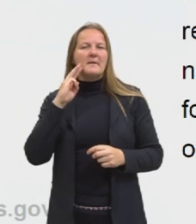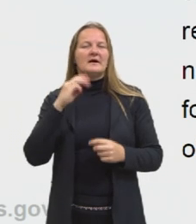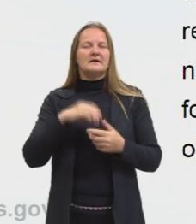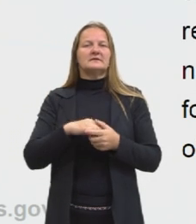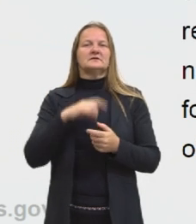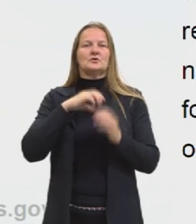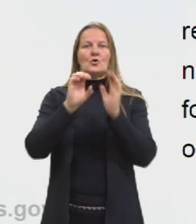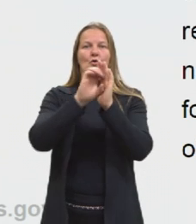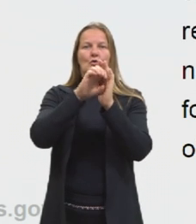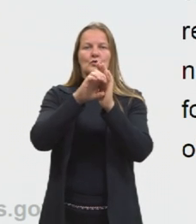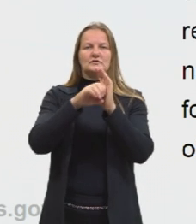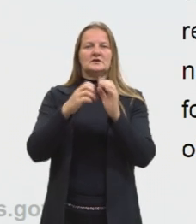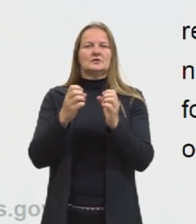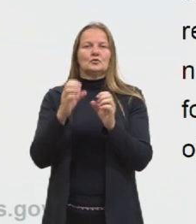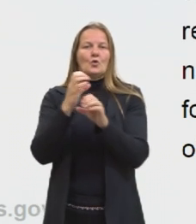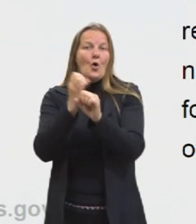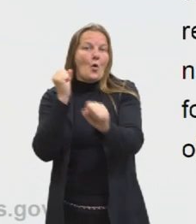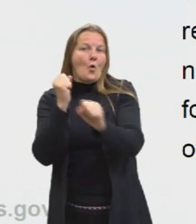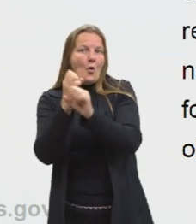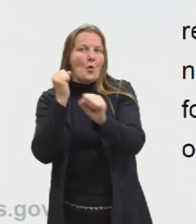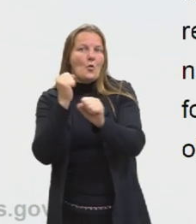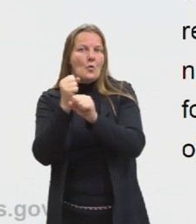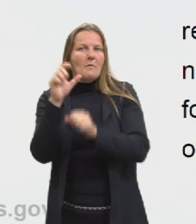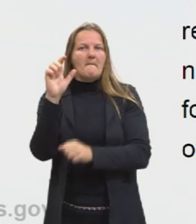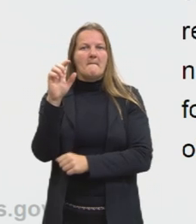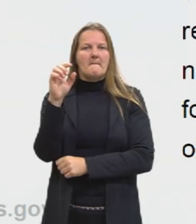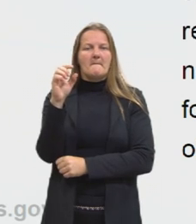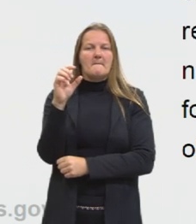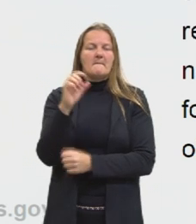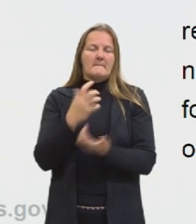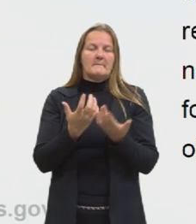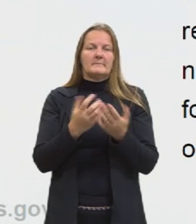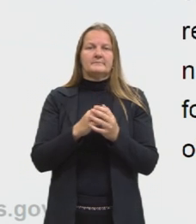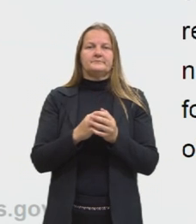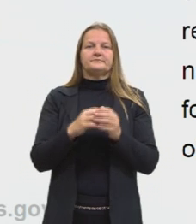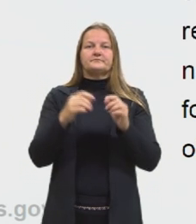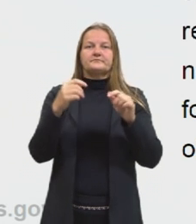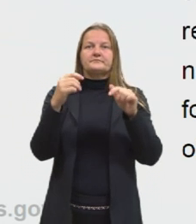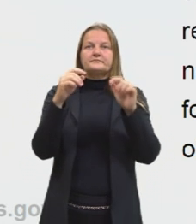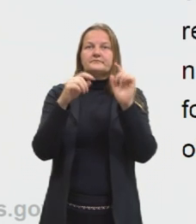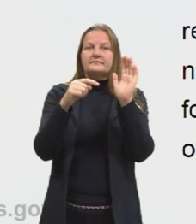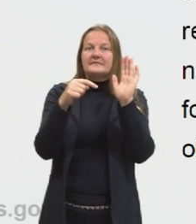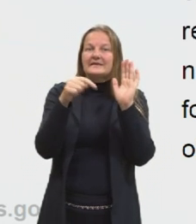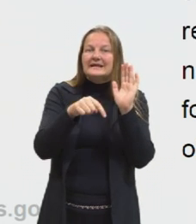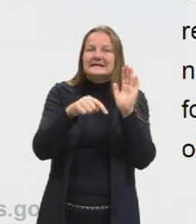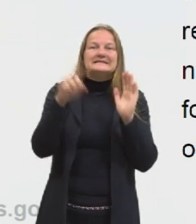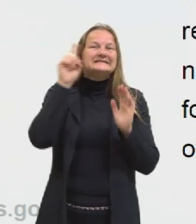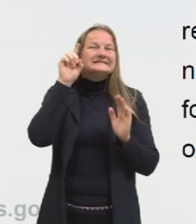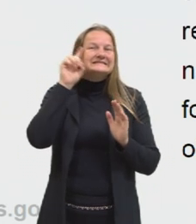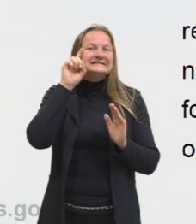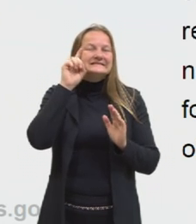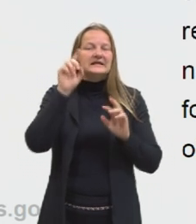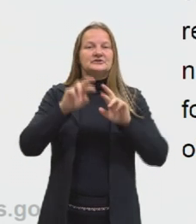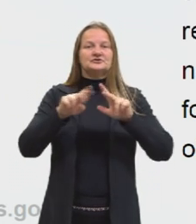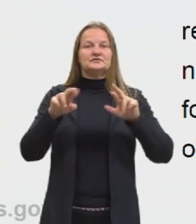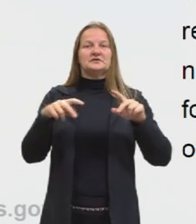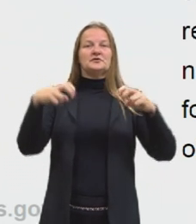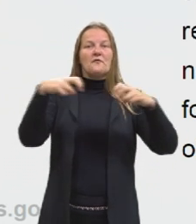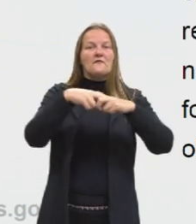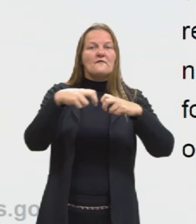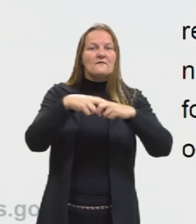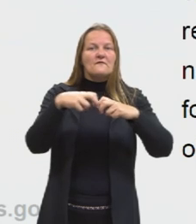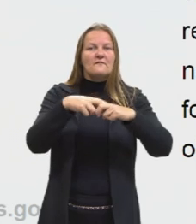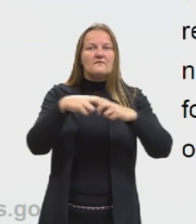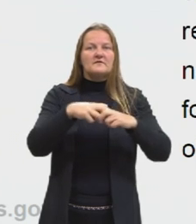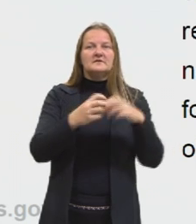os conceitos de mais-valia por exemplo então a gente o trabalho do nosso dia a dia ele é diferente desse